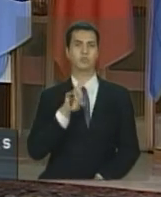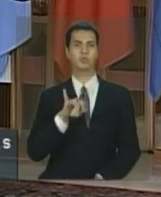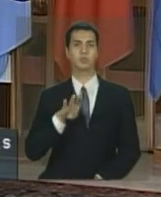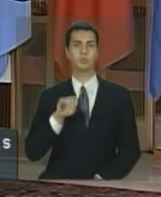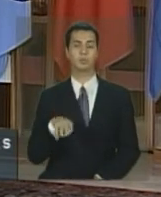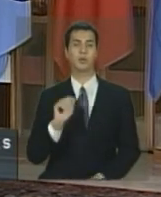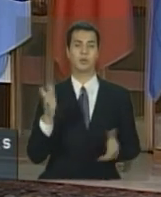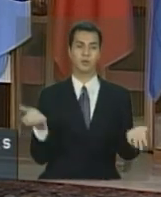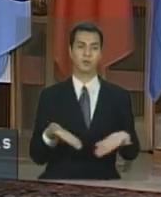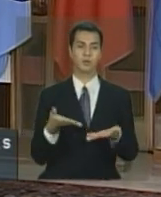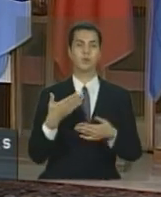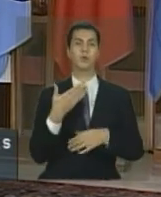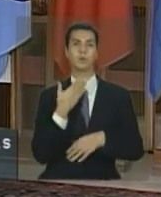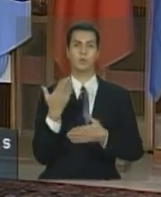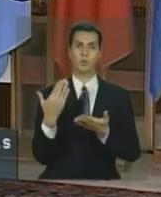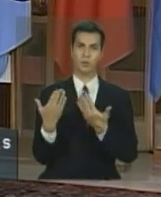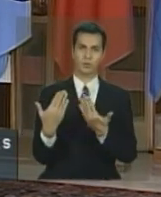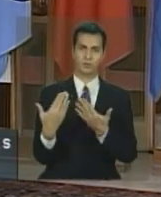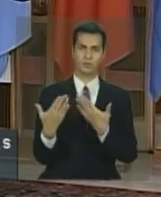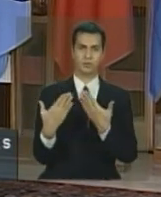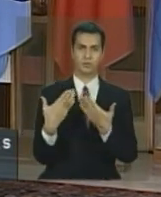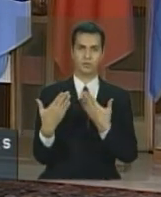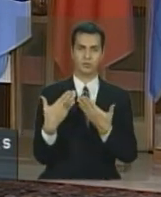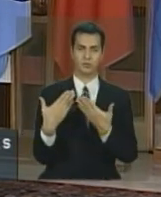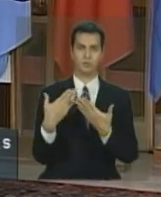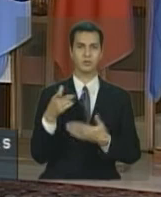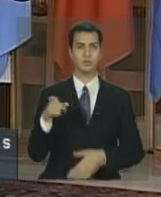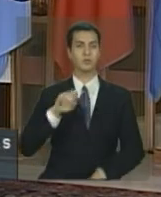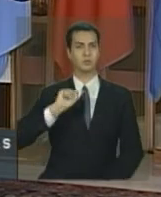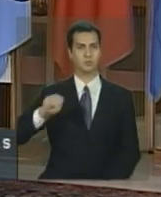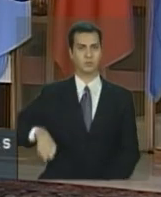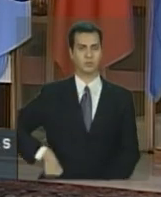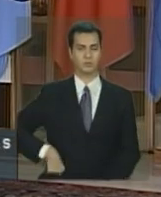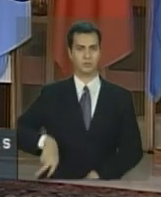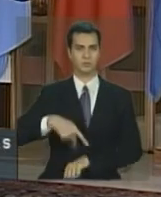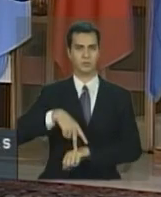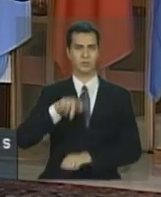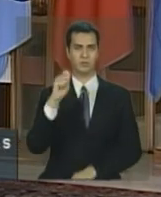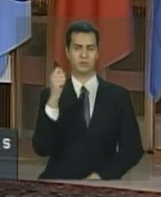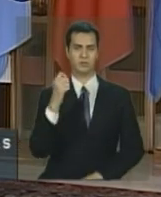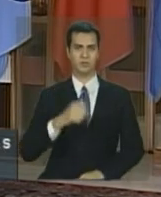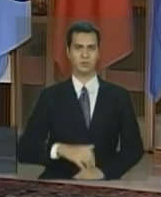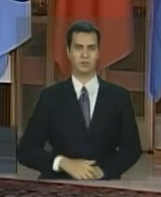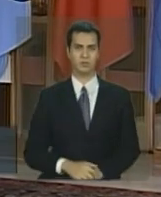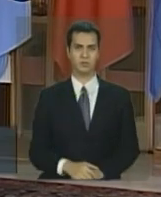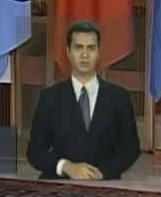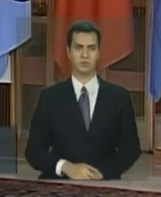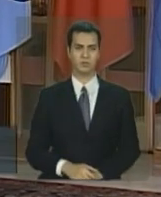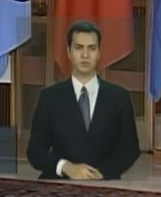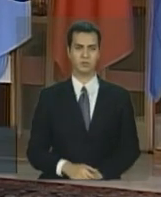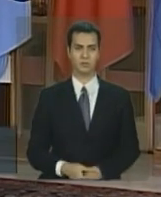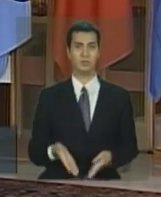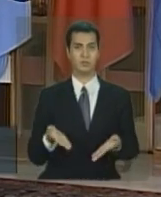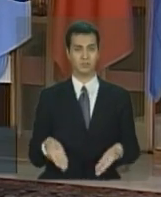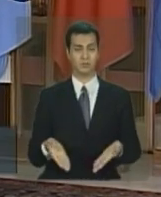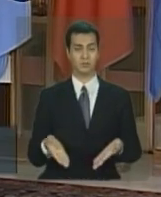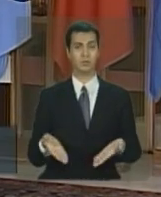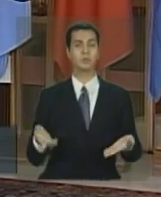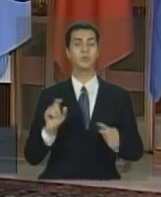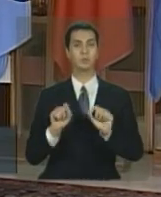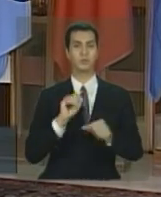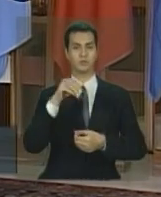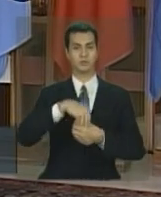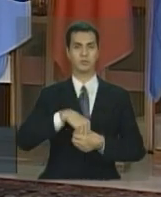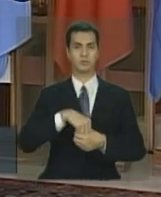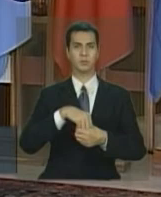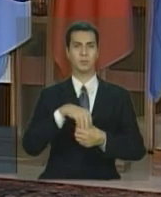conversa neste momento com o embaixador da Argentina. E essa cerimônia acontece no